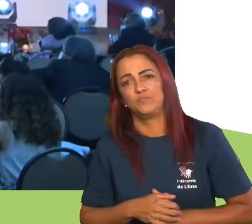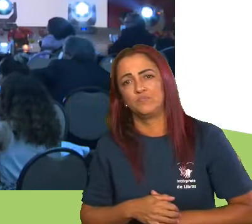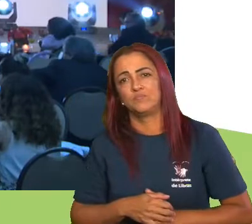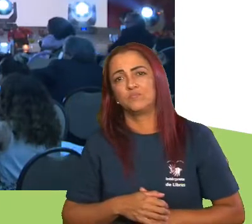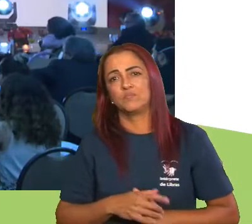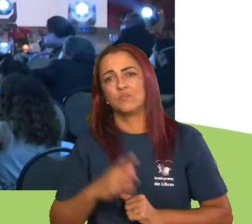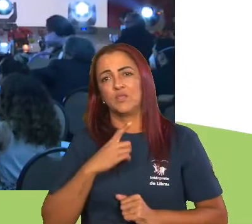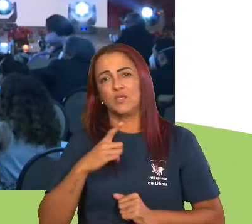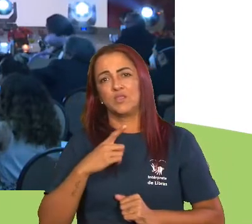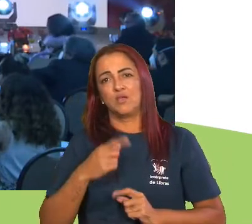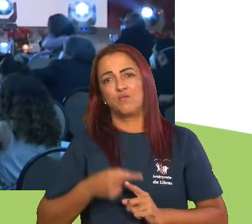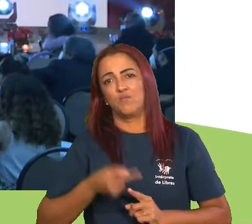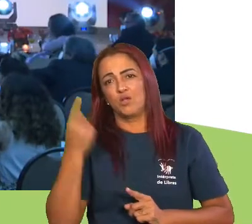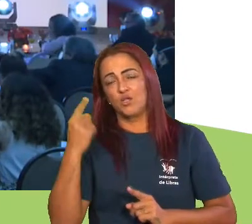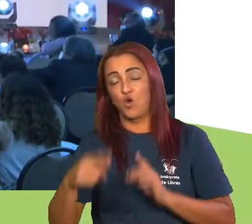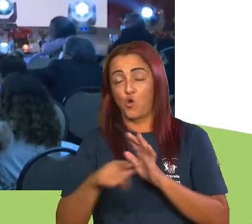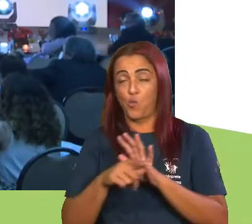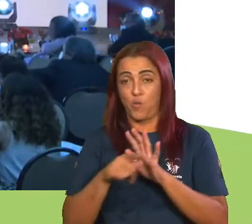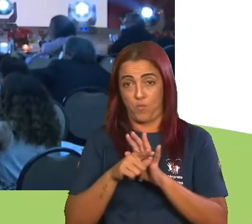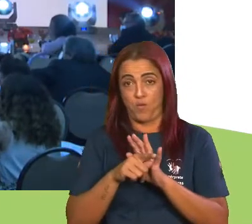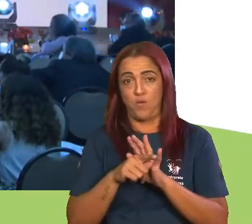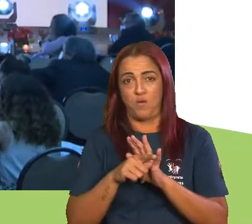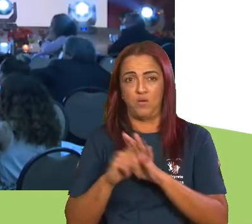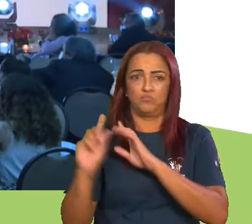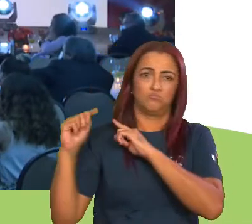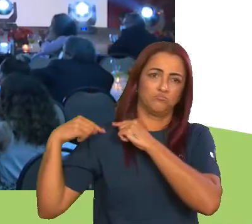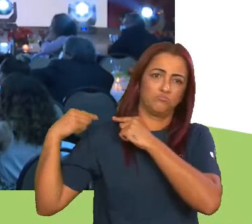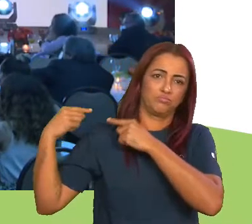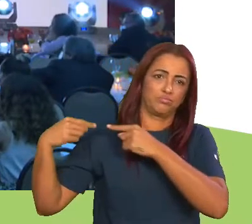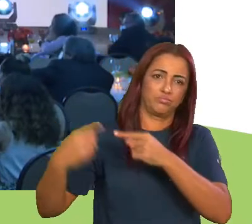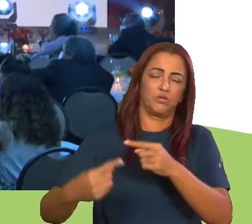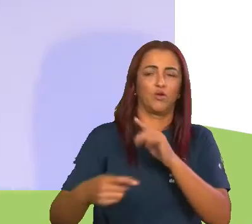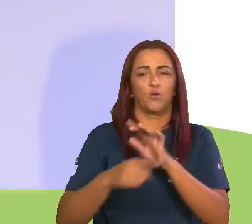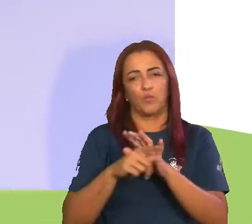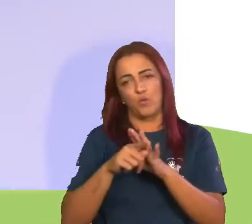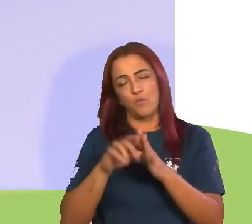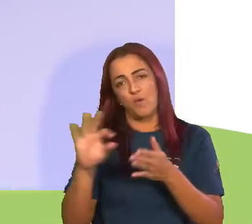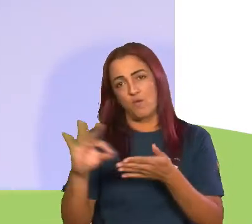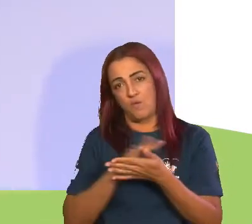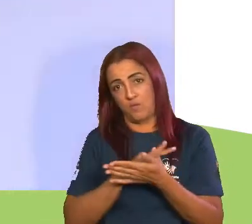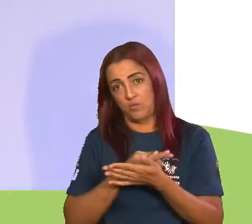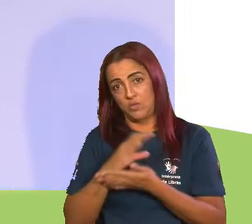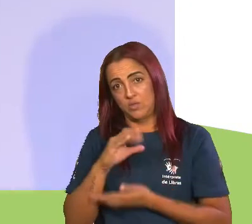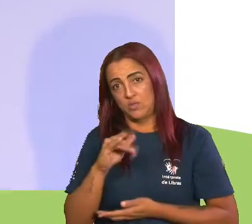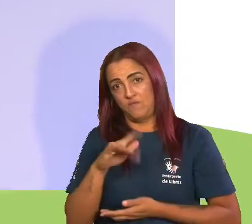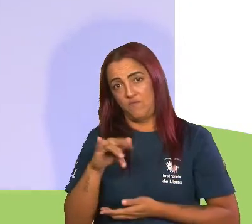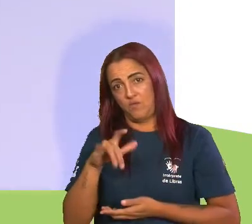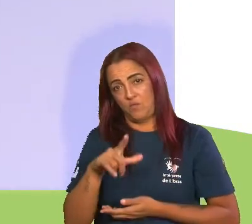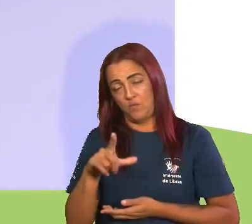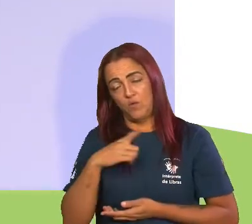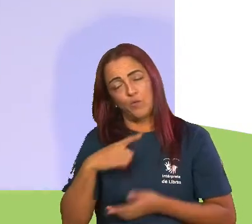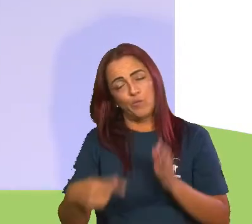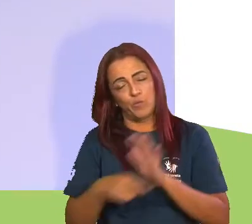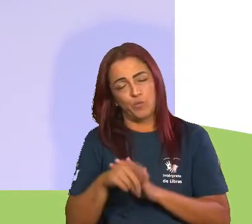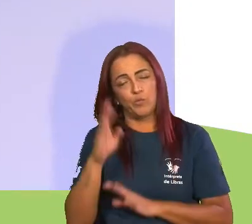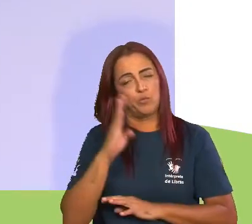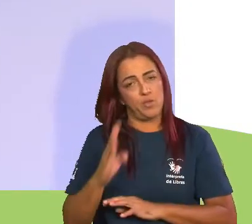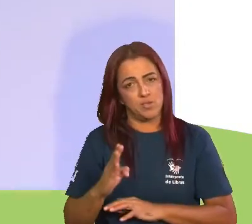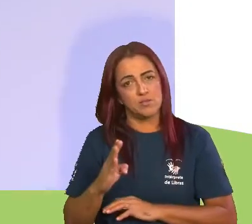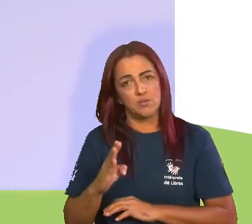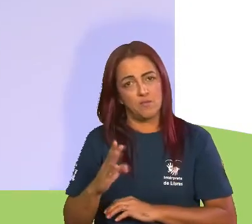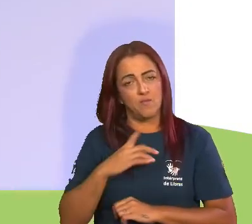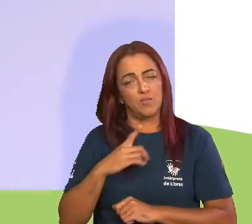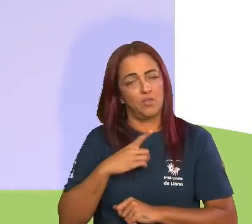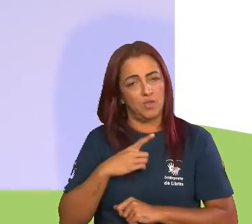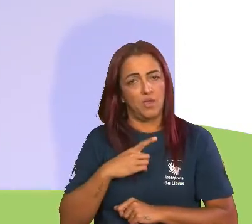Desde um ilustre antepassado meu, que escreveu o Código Civil do Brasil, e